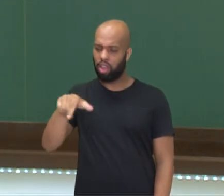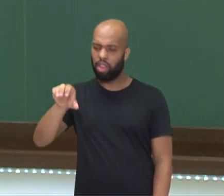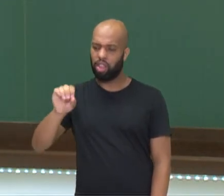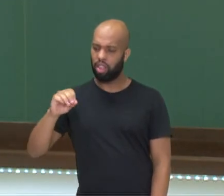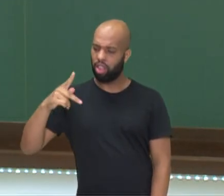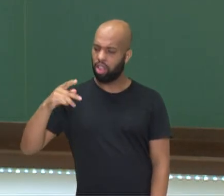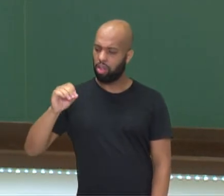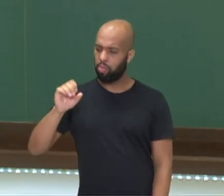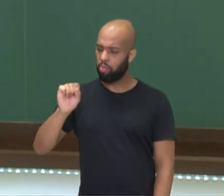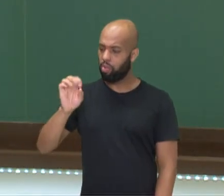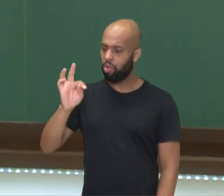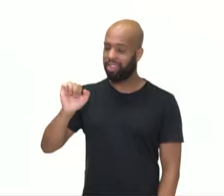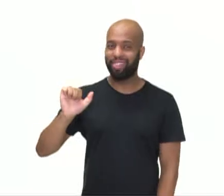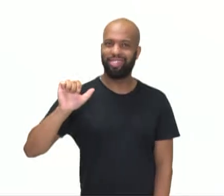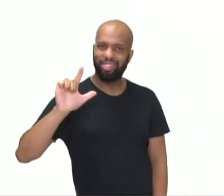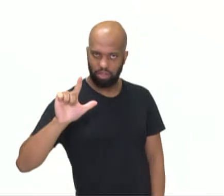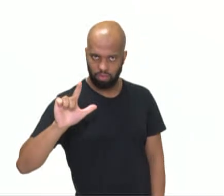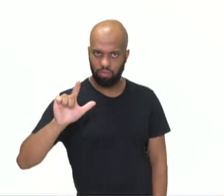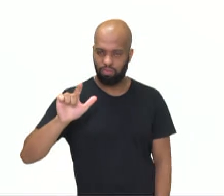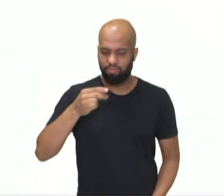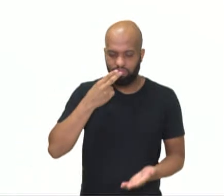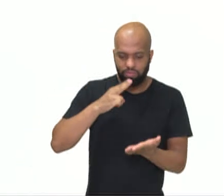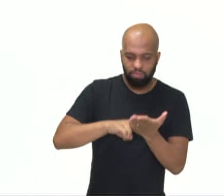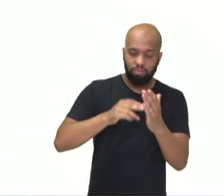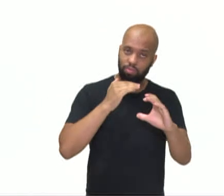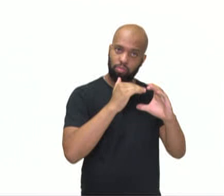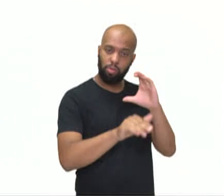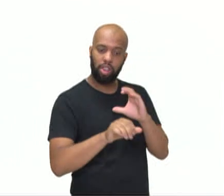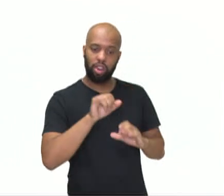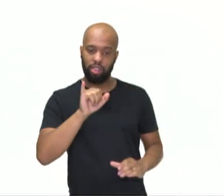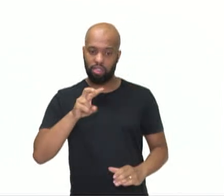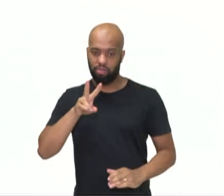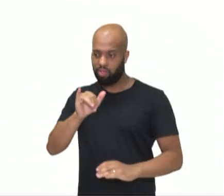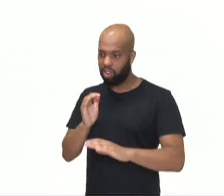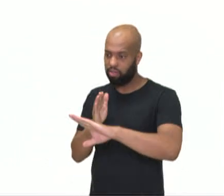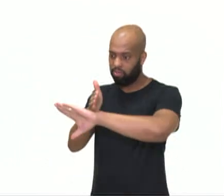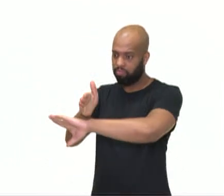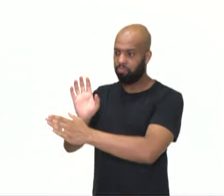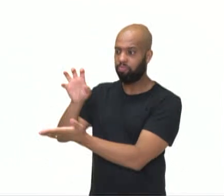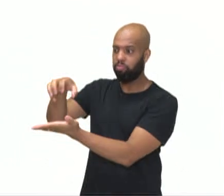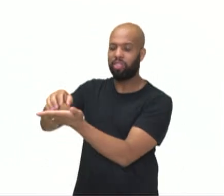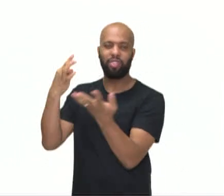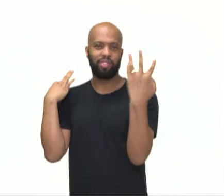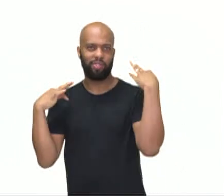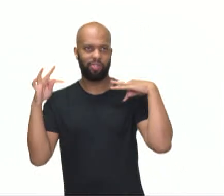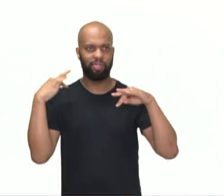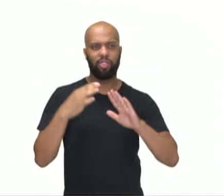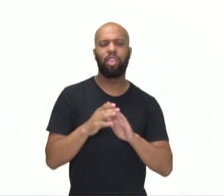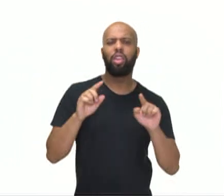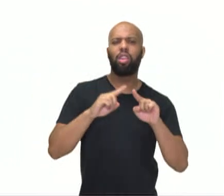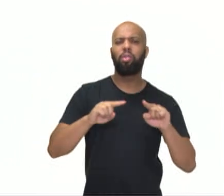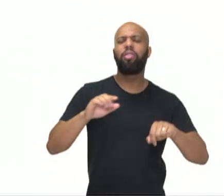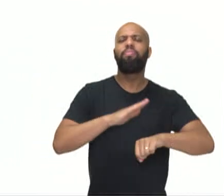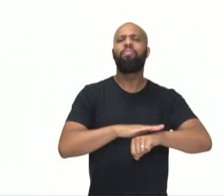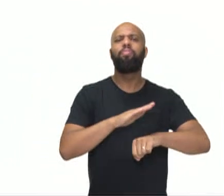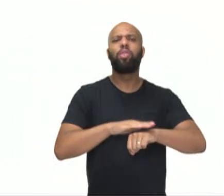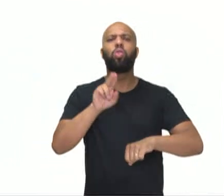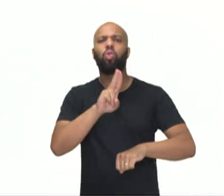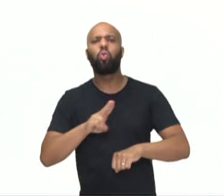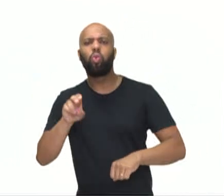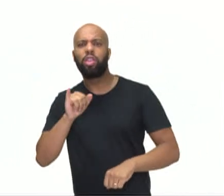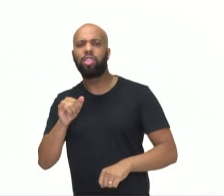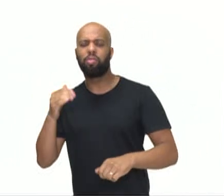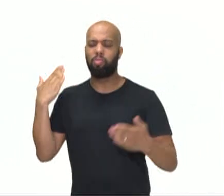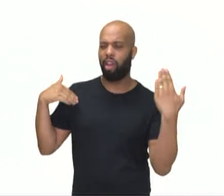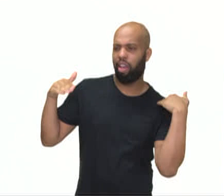momentos seriam? Olha lá. Seriam em passeios, viajes a trabalho, visitas a